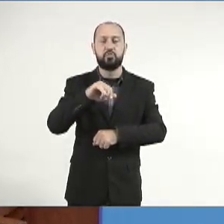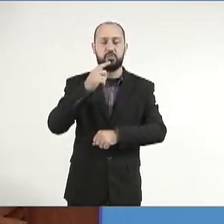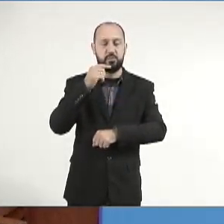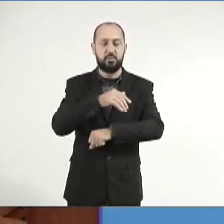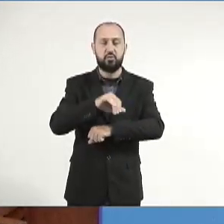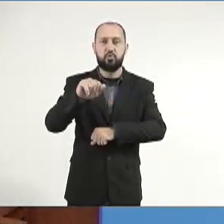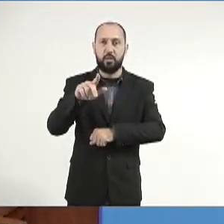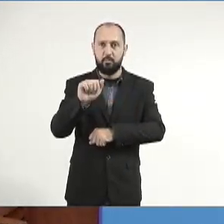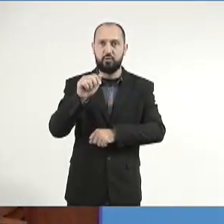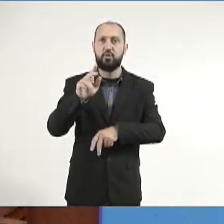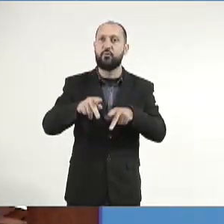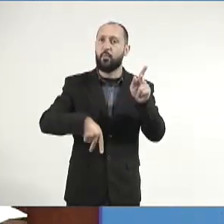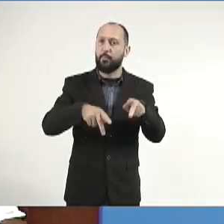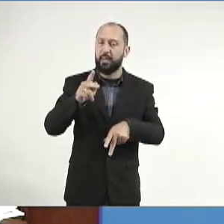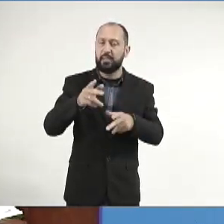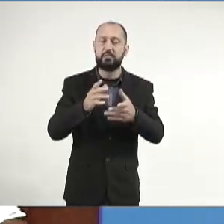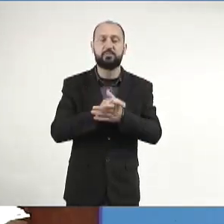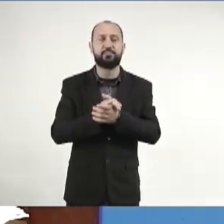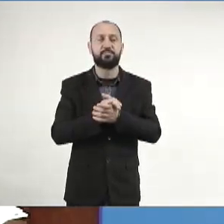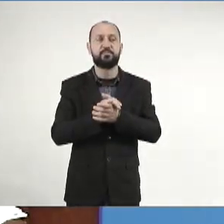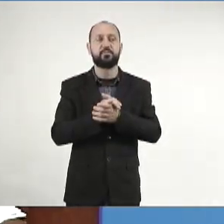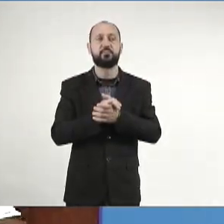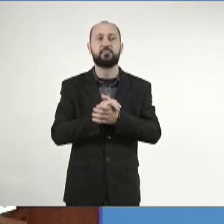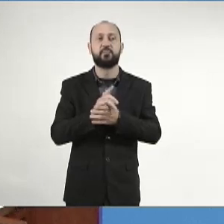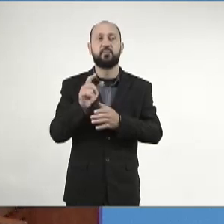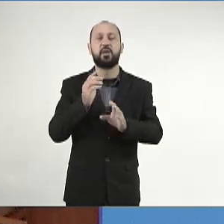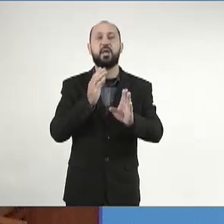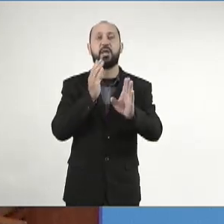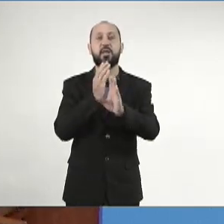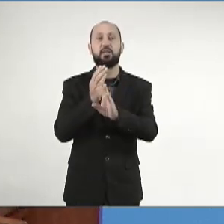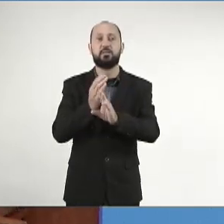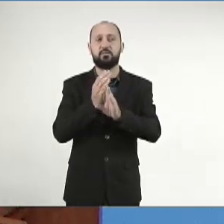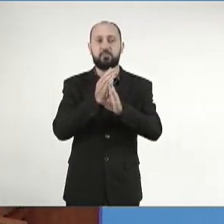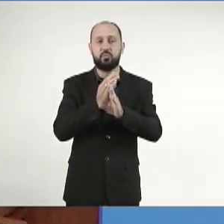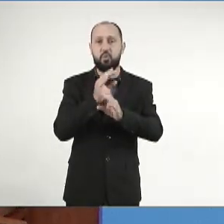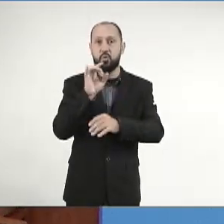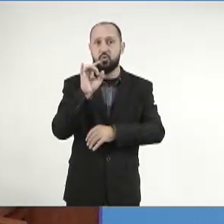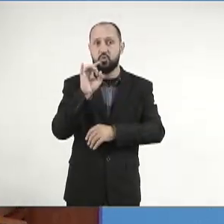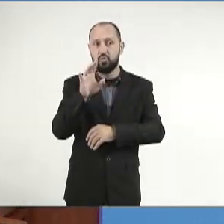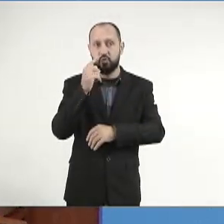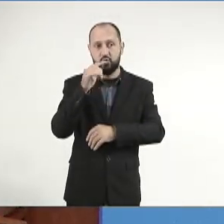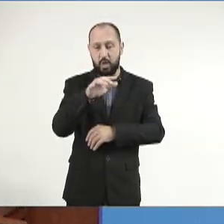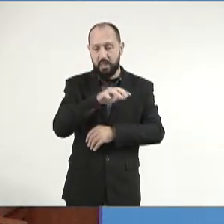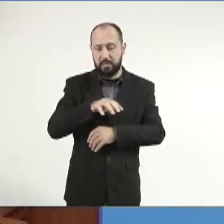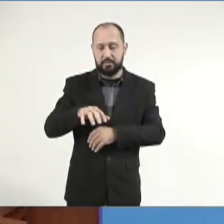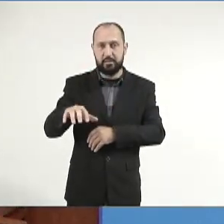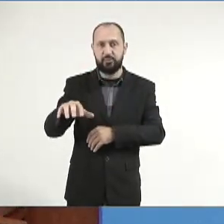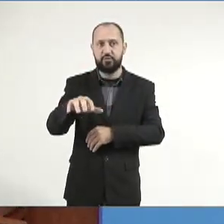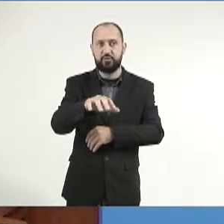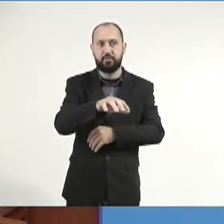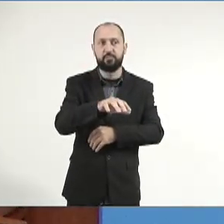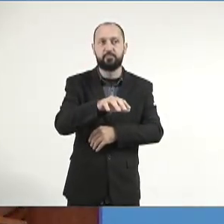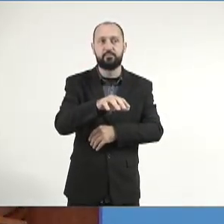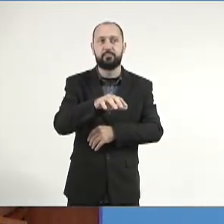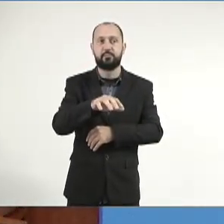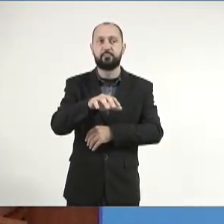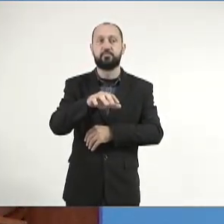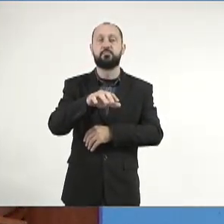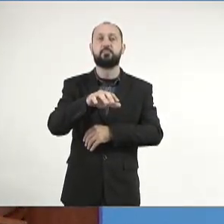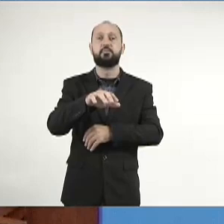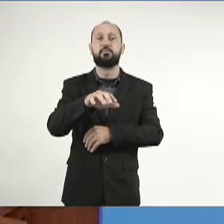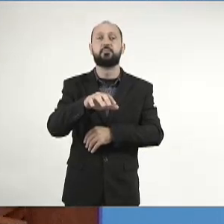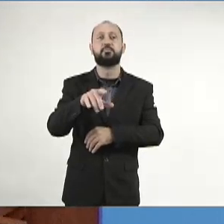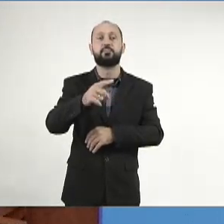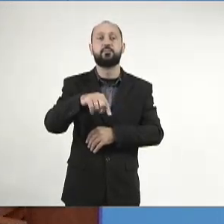Moutinho, Afonso Pena. Foram identificados somente nessa região, para que